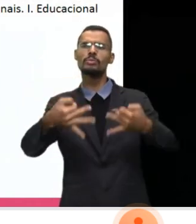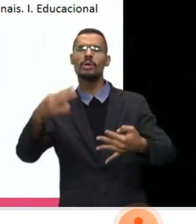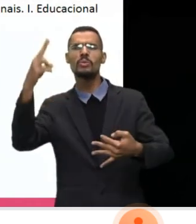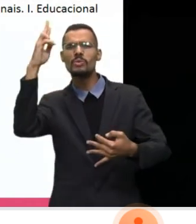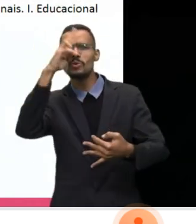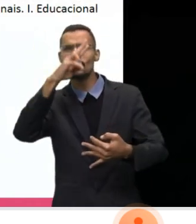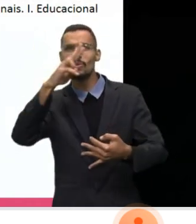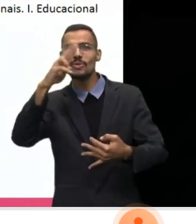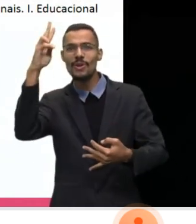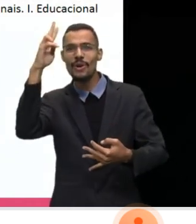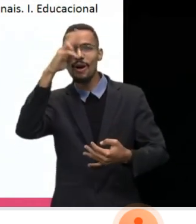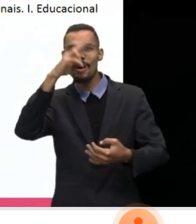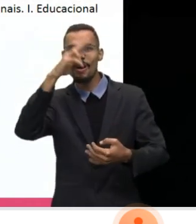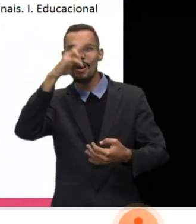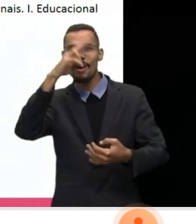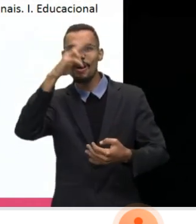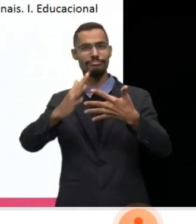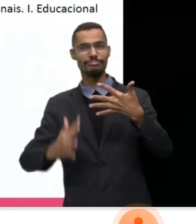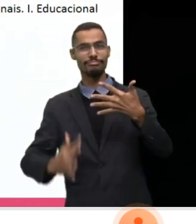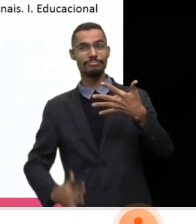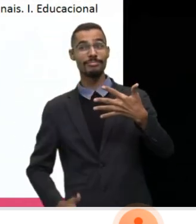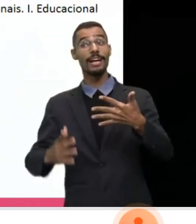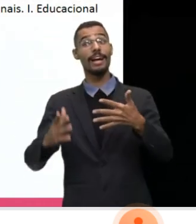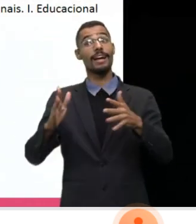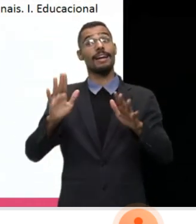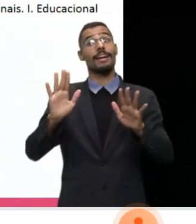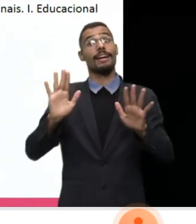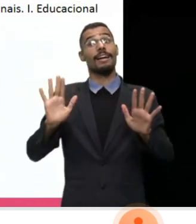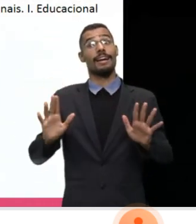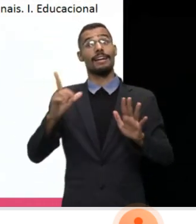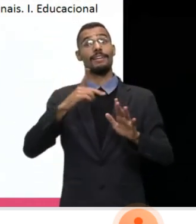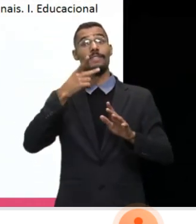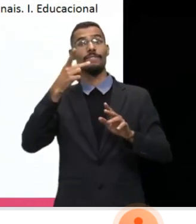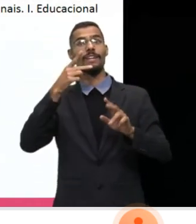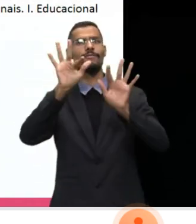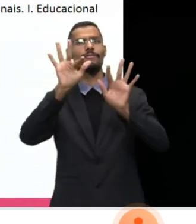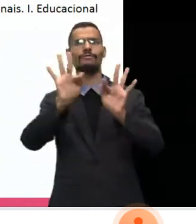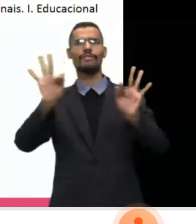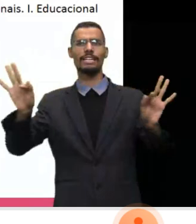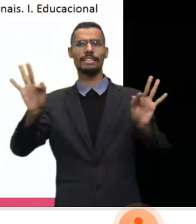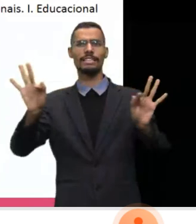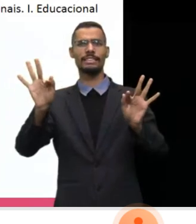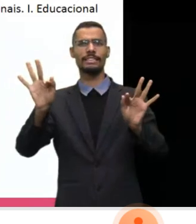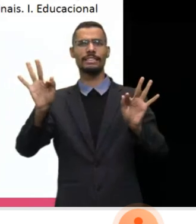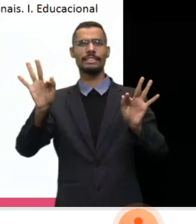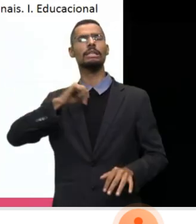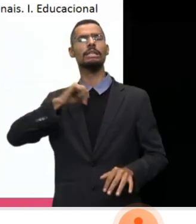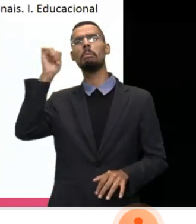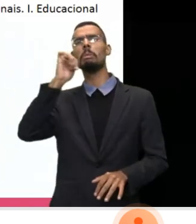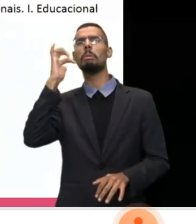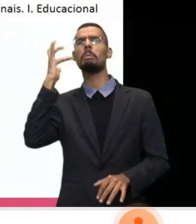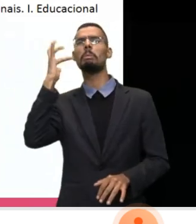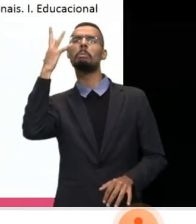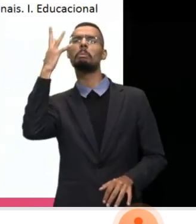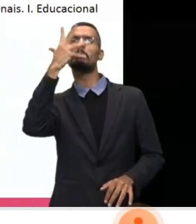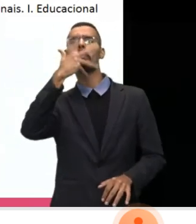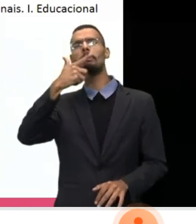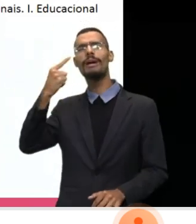tá? Em libras, e aí ela vai dizer a seguinte frase: havia uma bela mulher que se